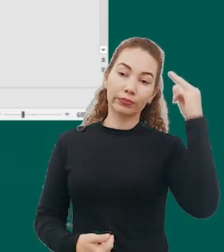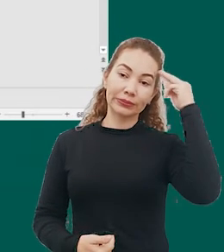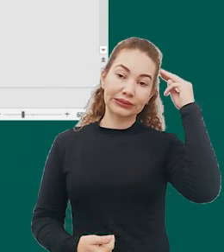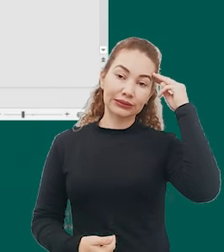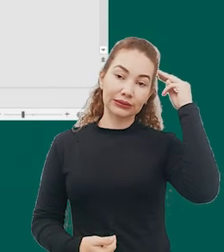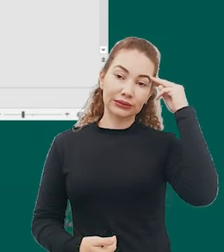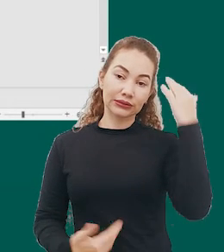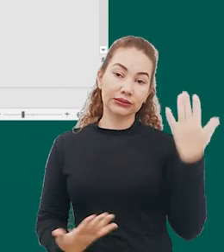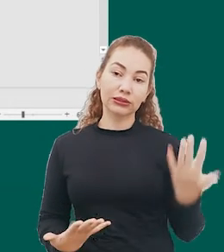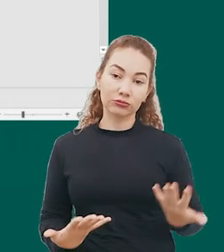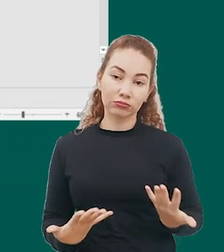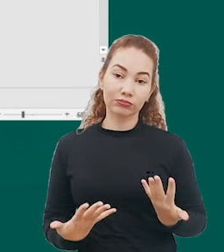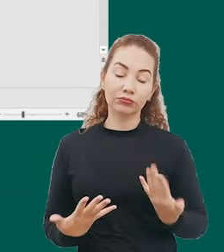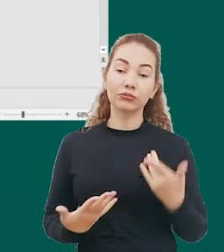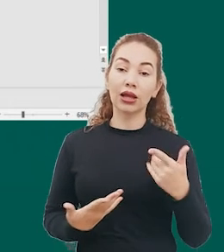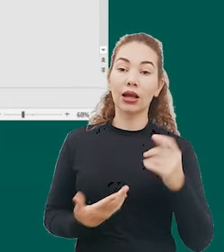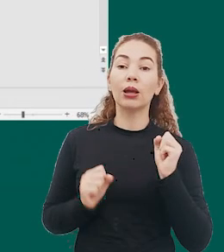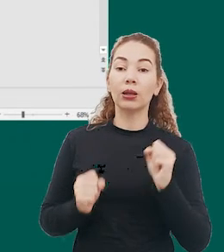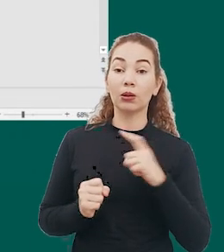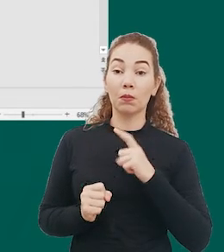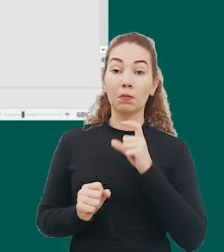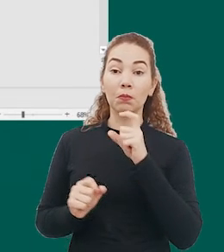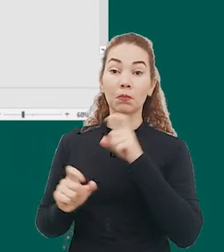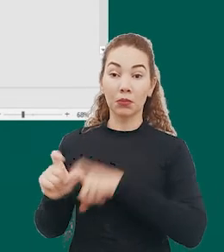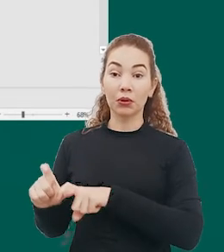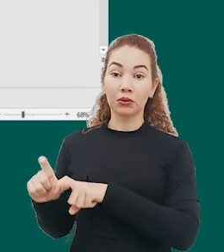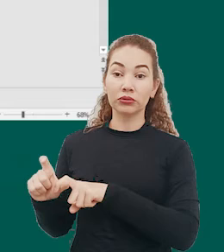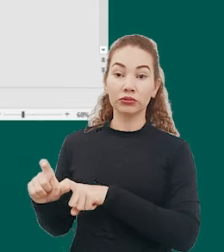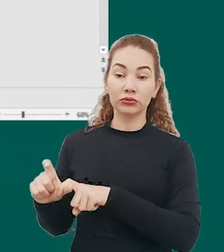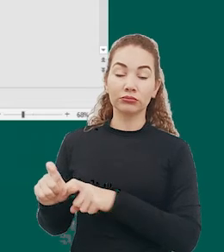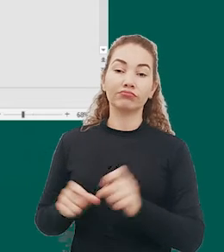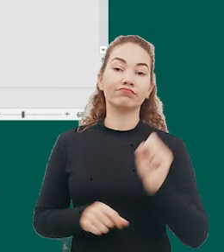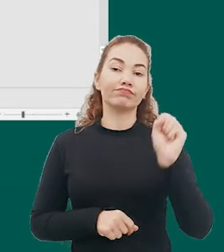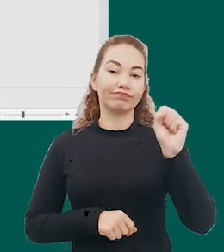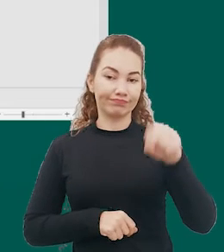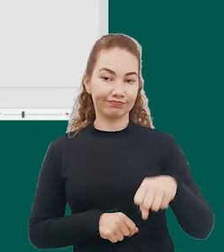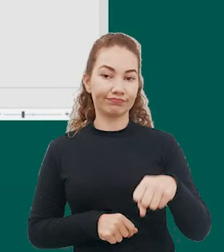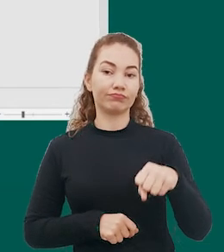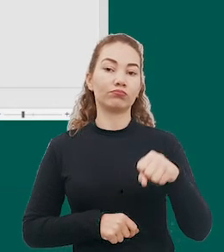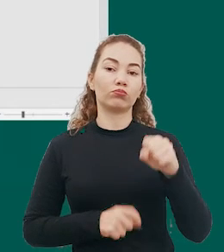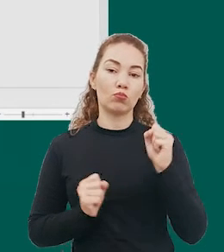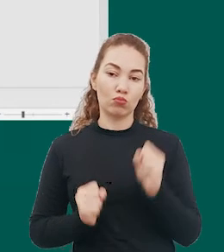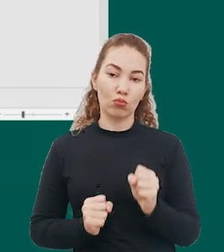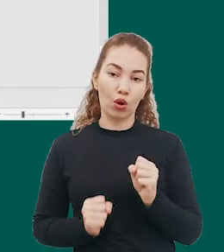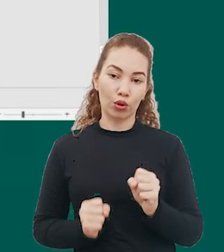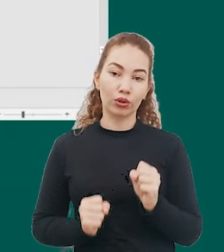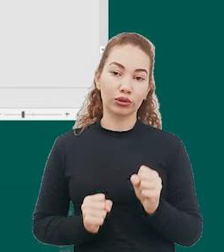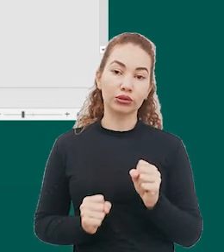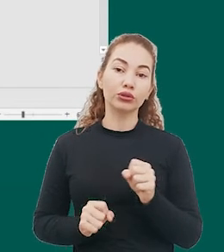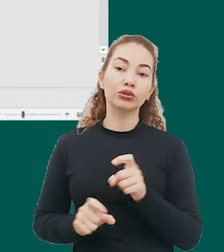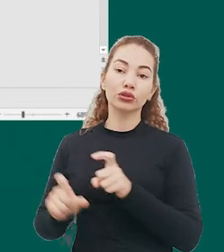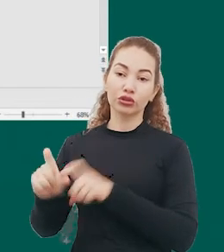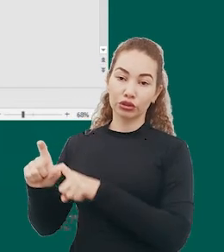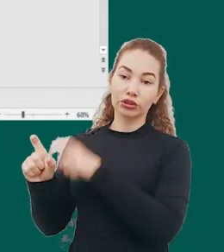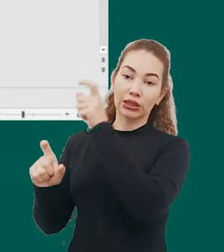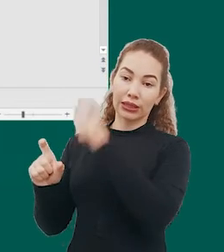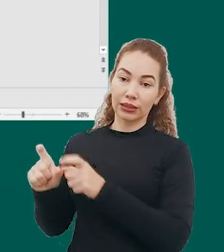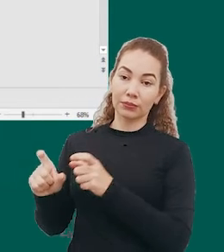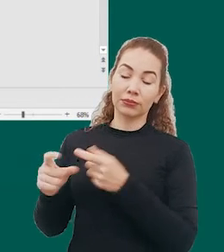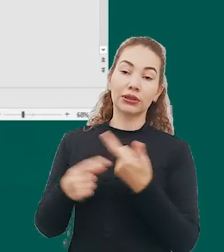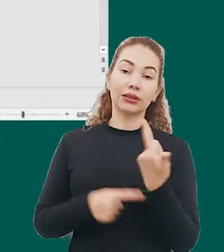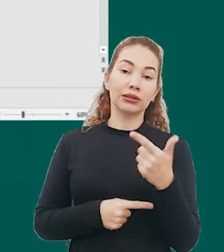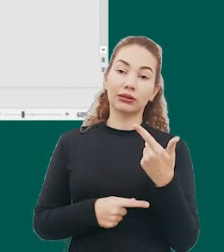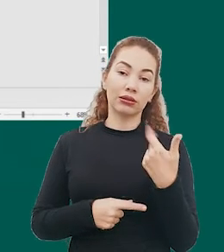mentalmente. E aí, ele pode ser meu dependente? Sim, ele pode ser meu dependente e não